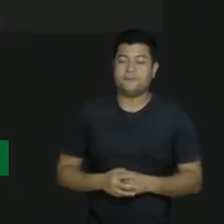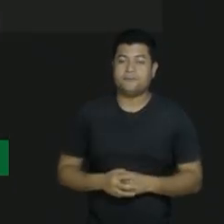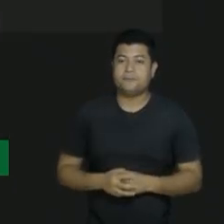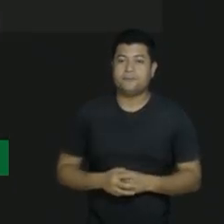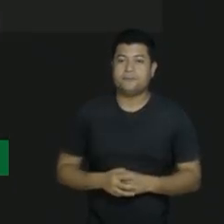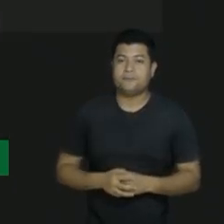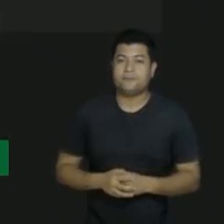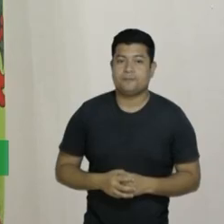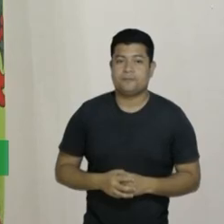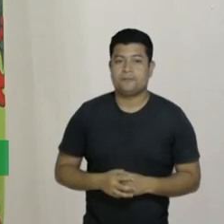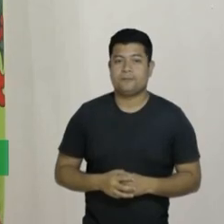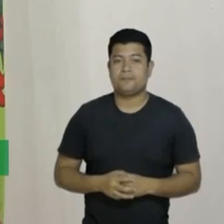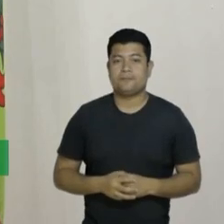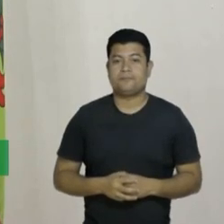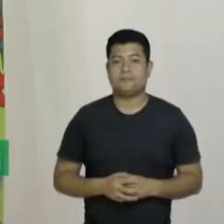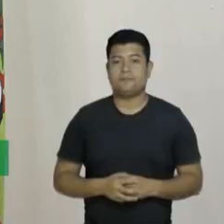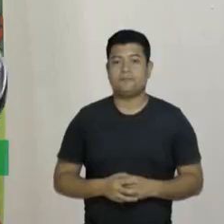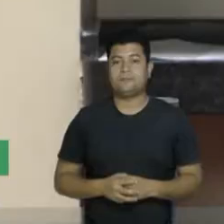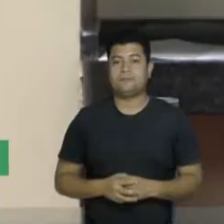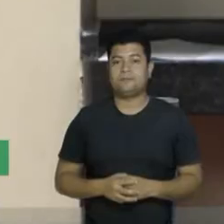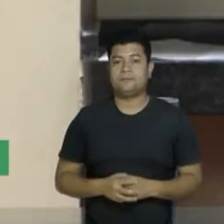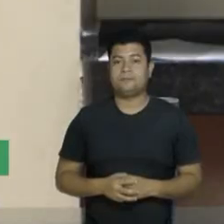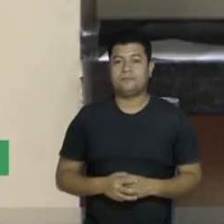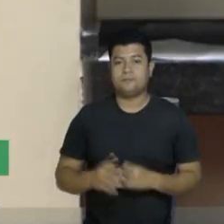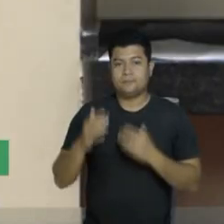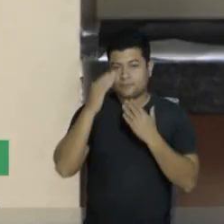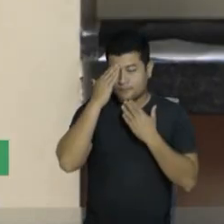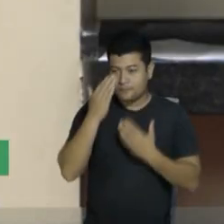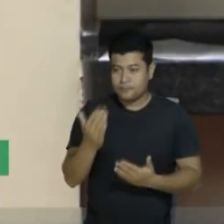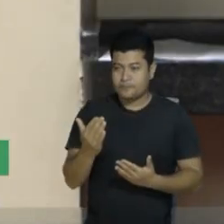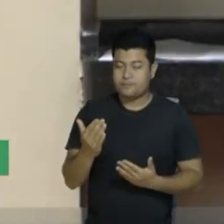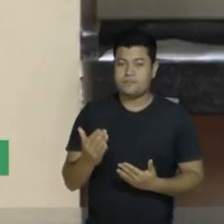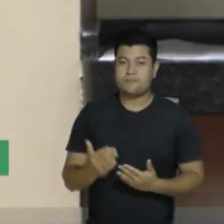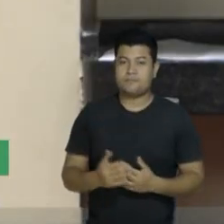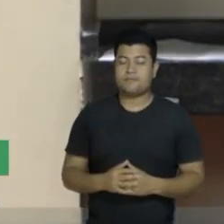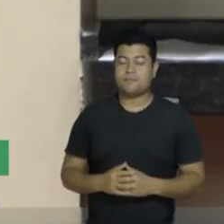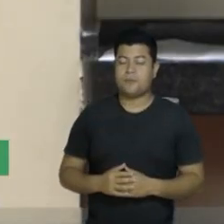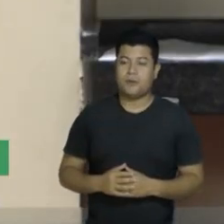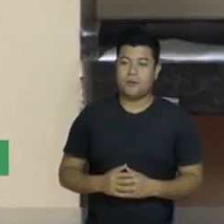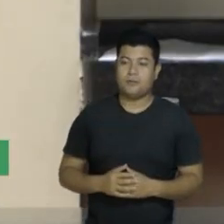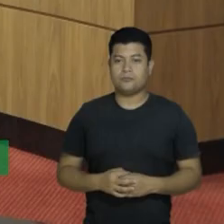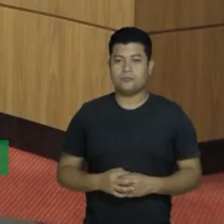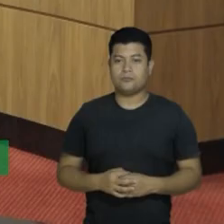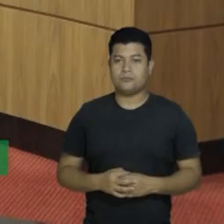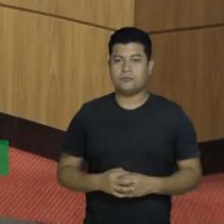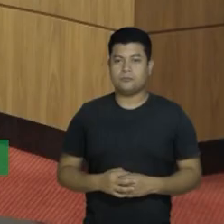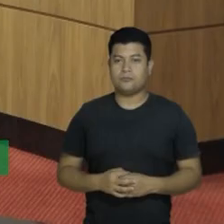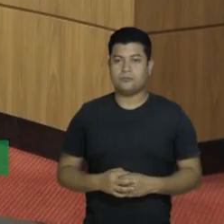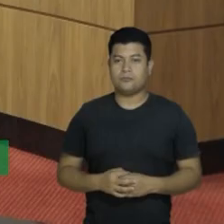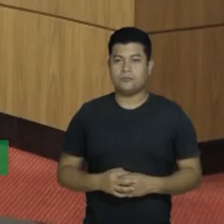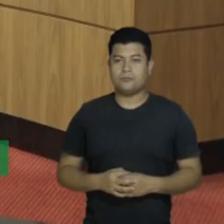Ok, muito obrigado. Obrigado pela oportunidade.